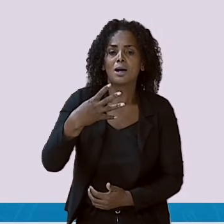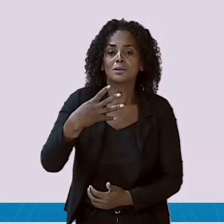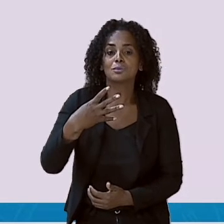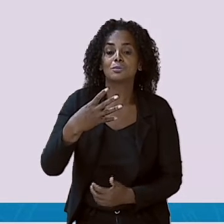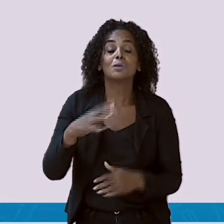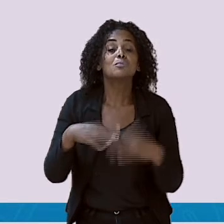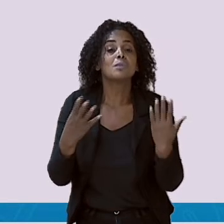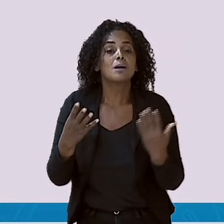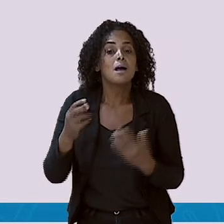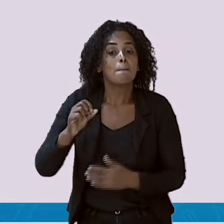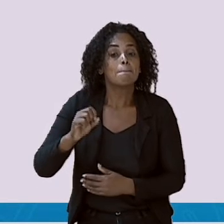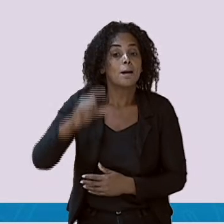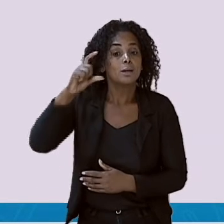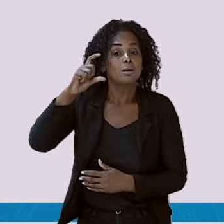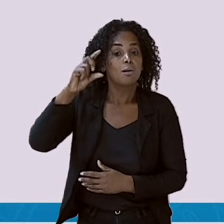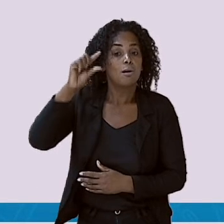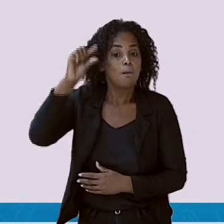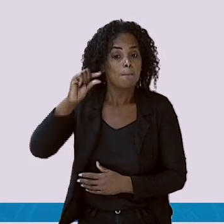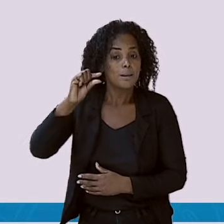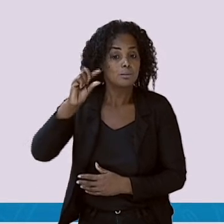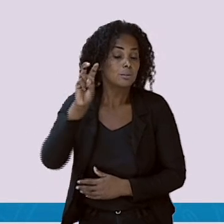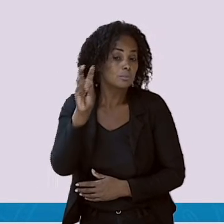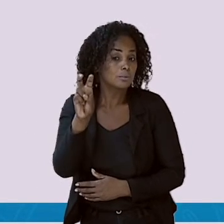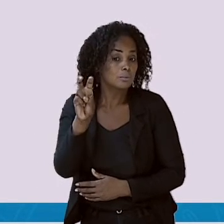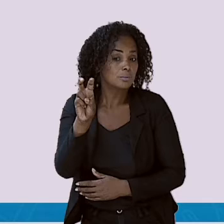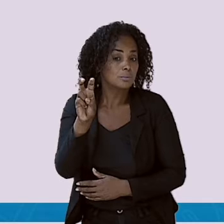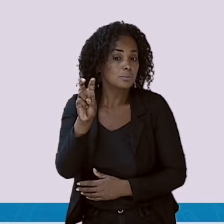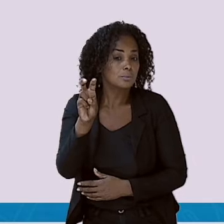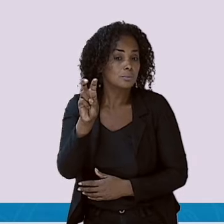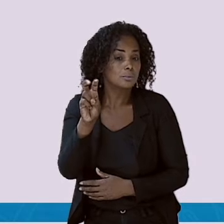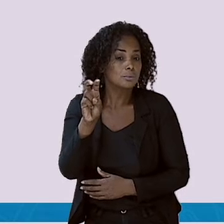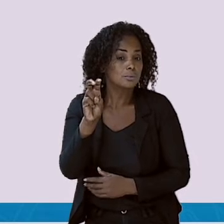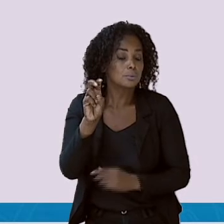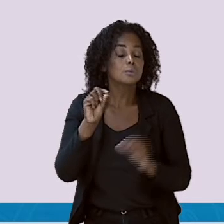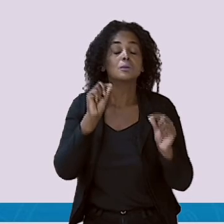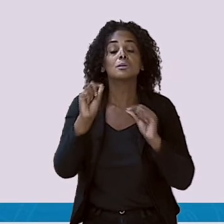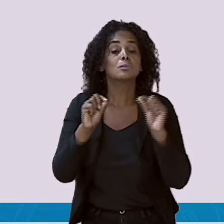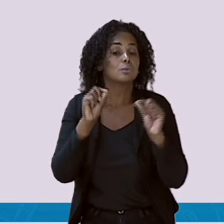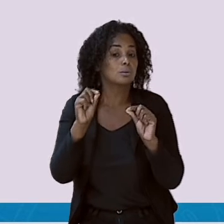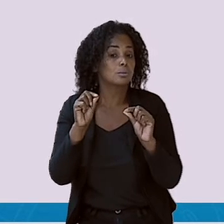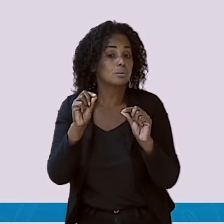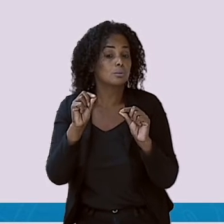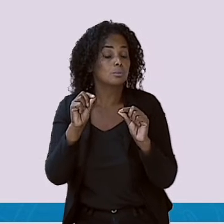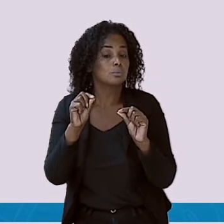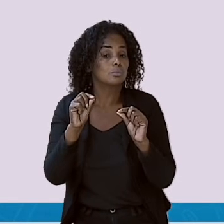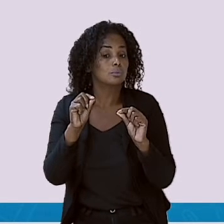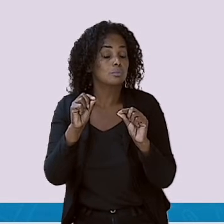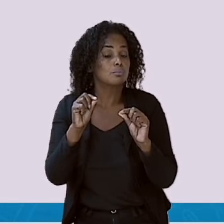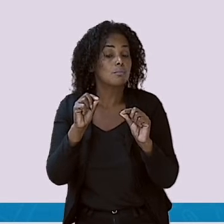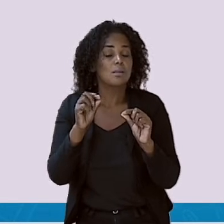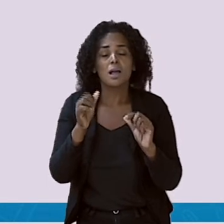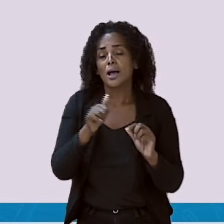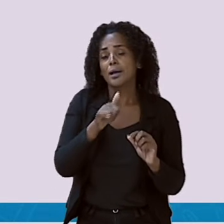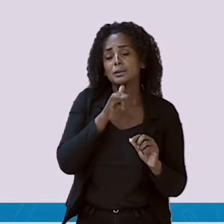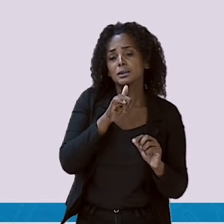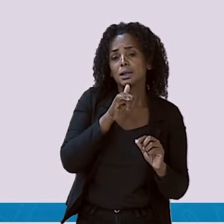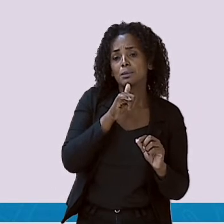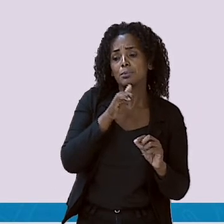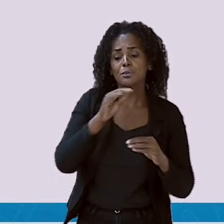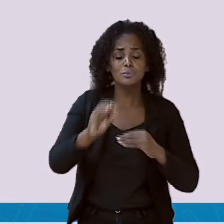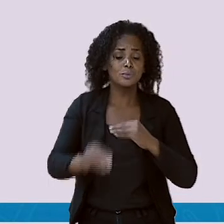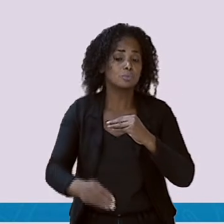5? Ele é menor. E se eu fosse arredondar este número, 644, eu